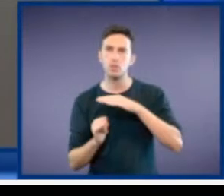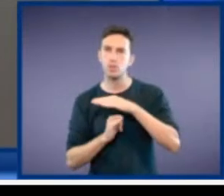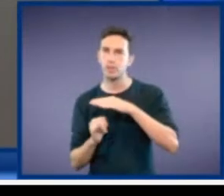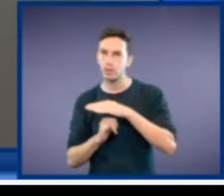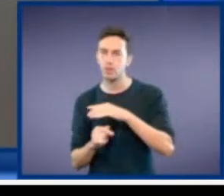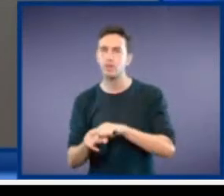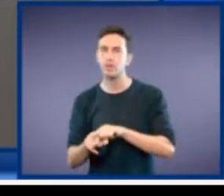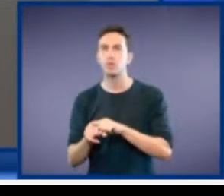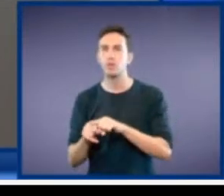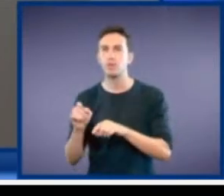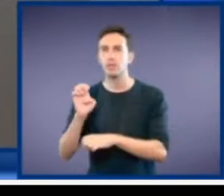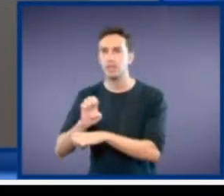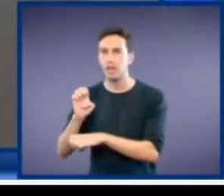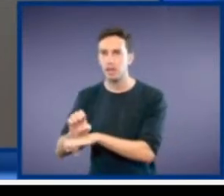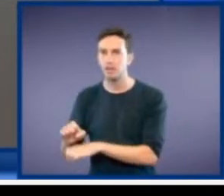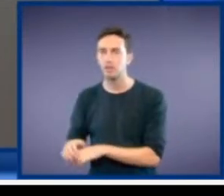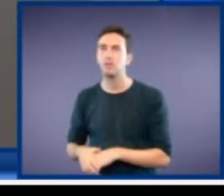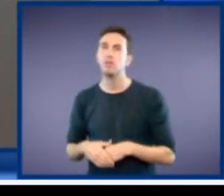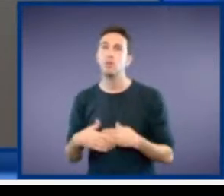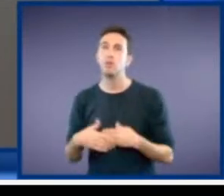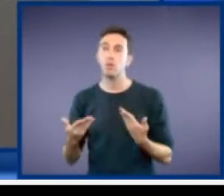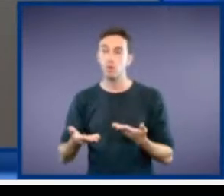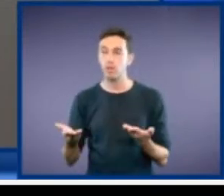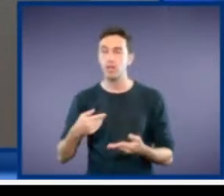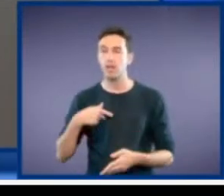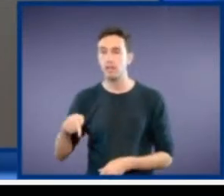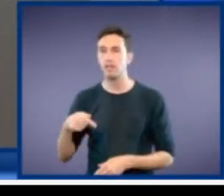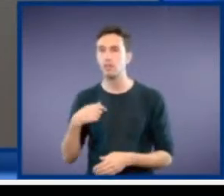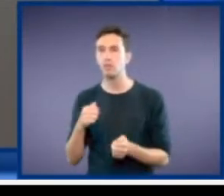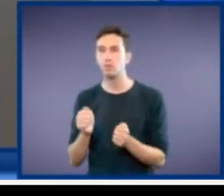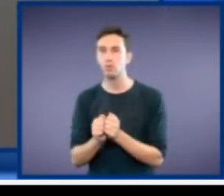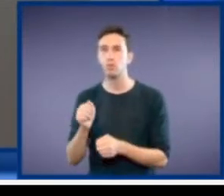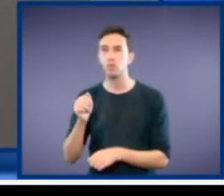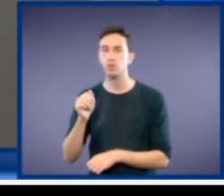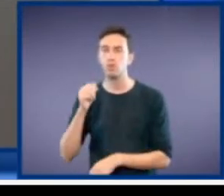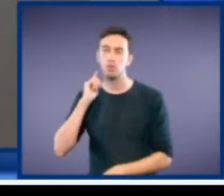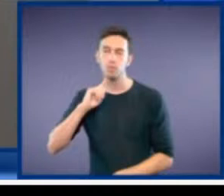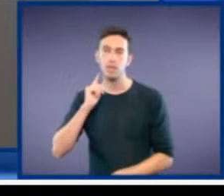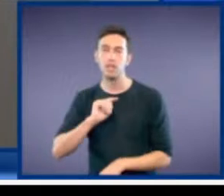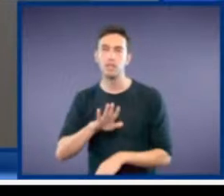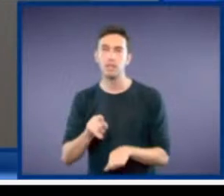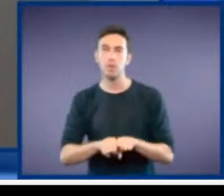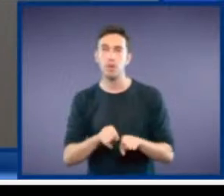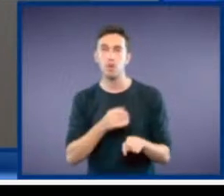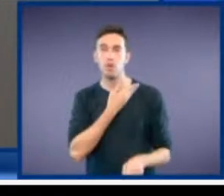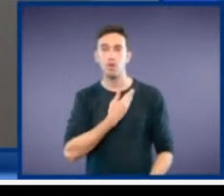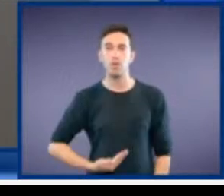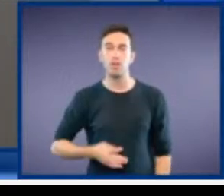estados, hoje aqui o estado de Minas, o governo federal, mas antes de tudo,